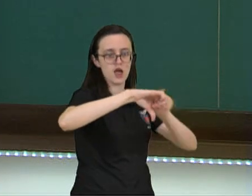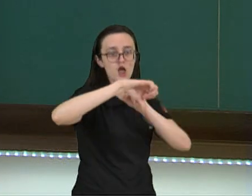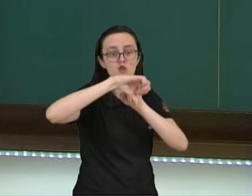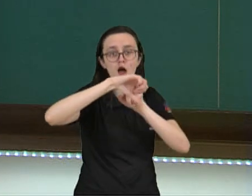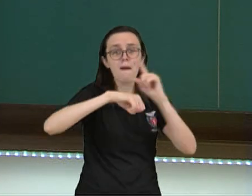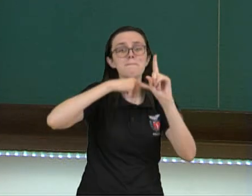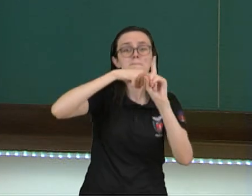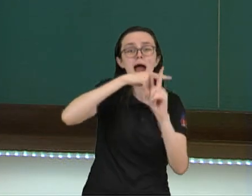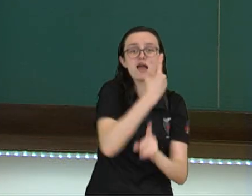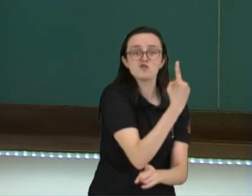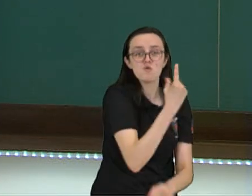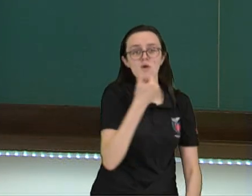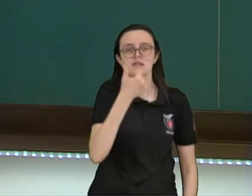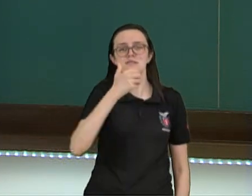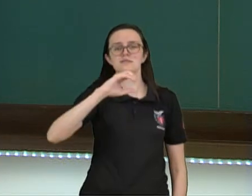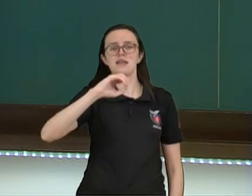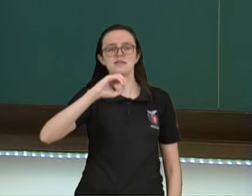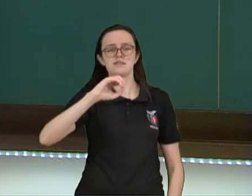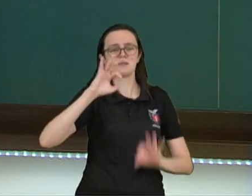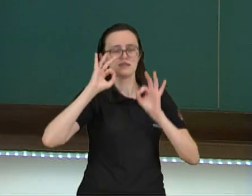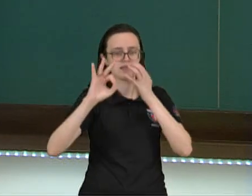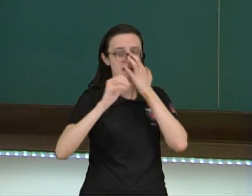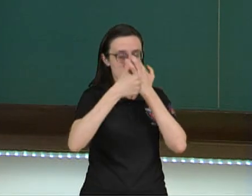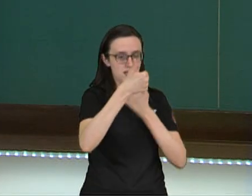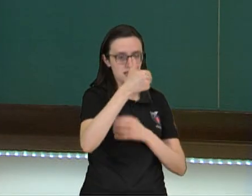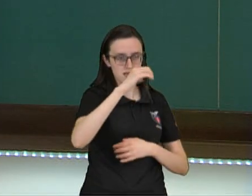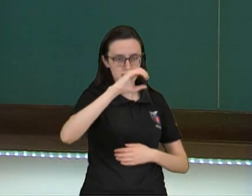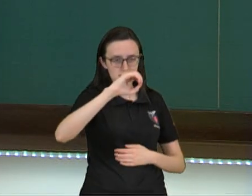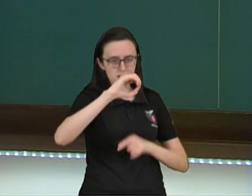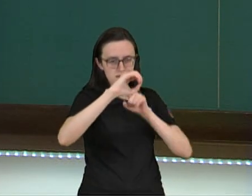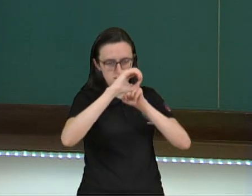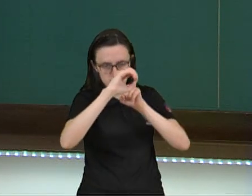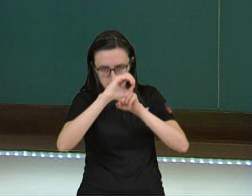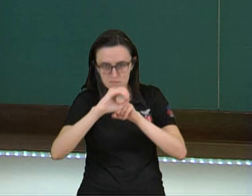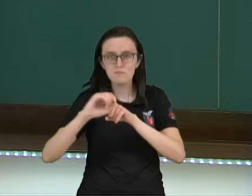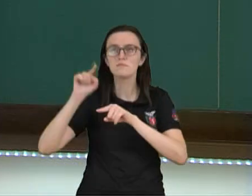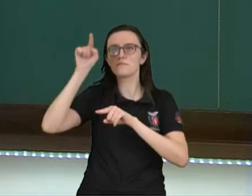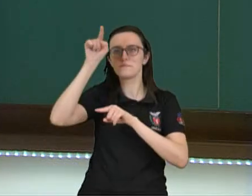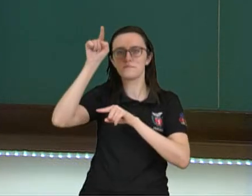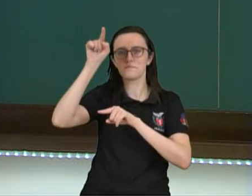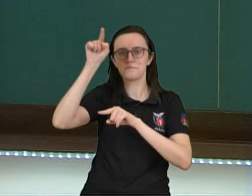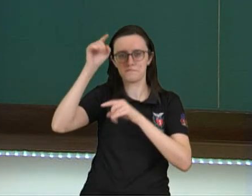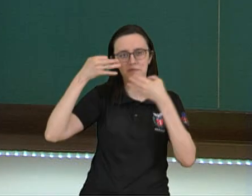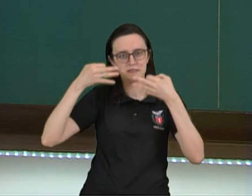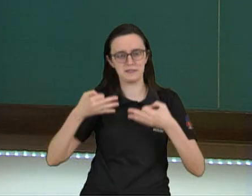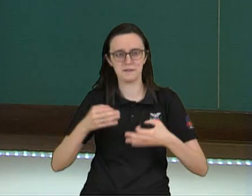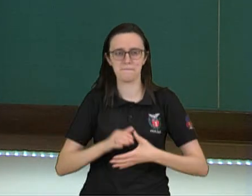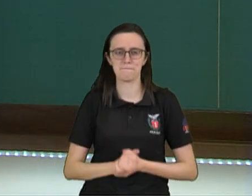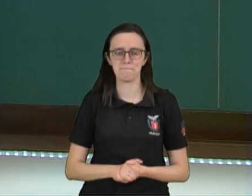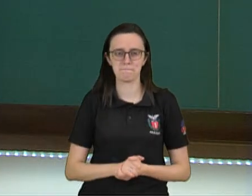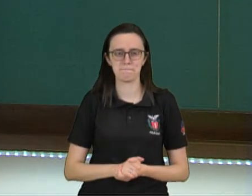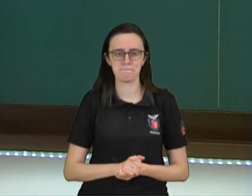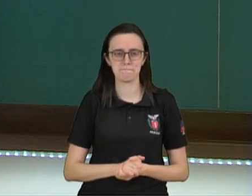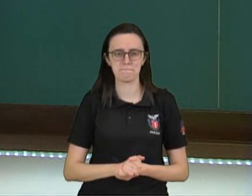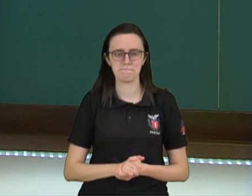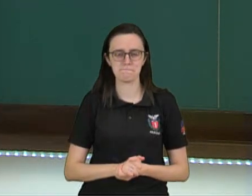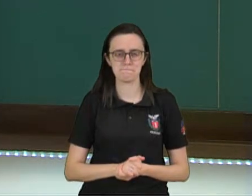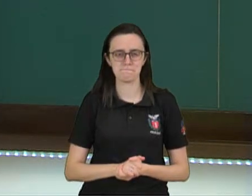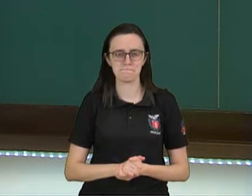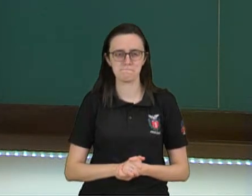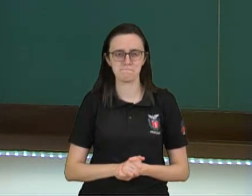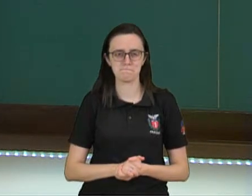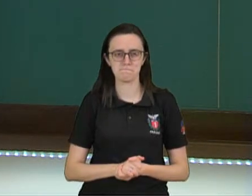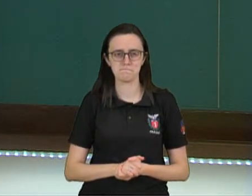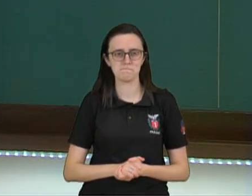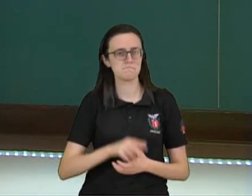está certinho para a notação científica. 1,325 vezes 10 a nona. E agora, divide,